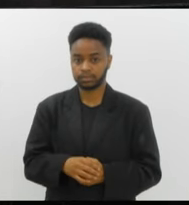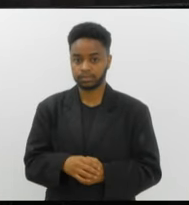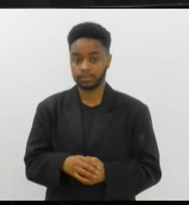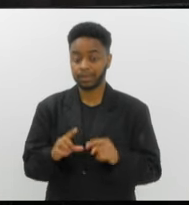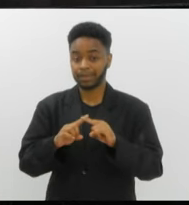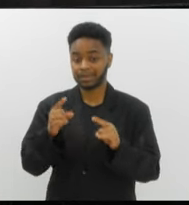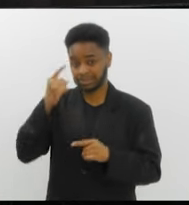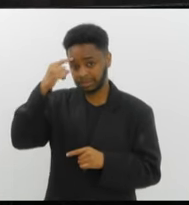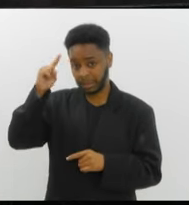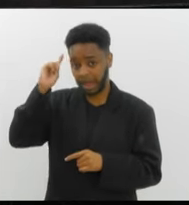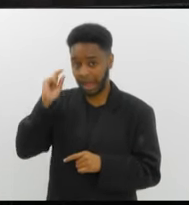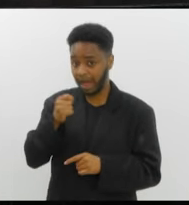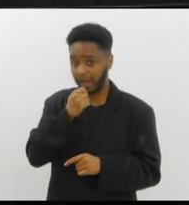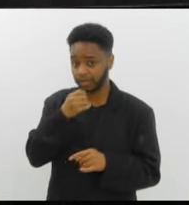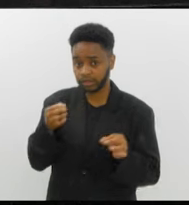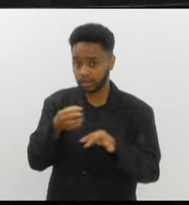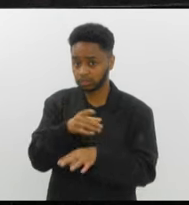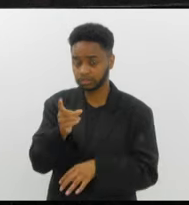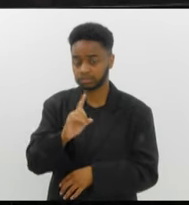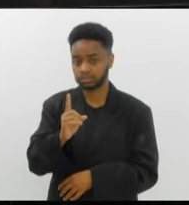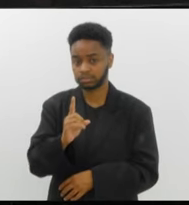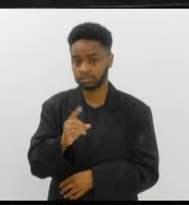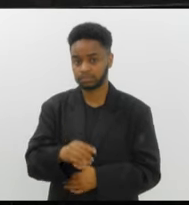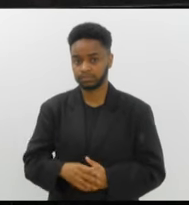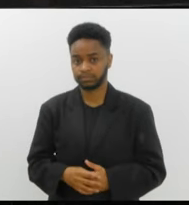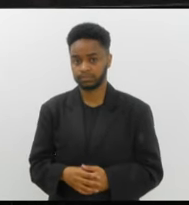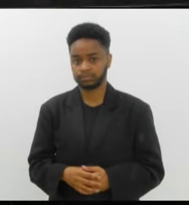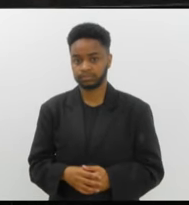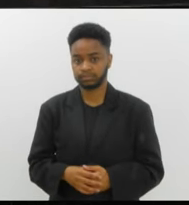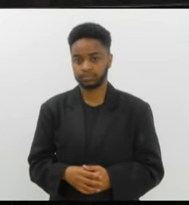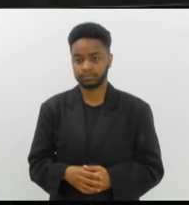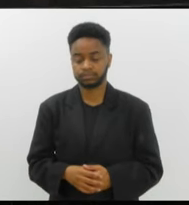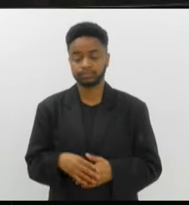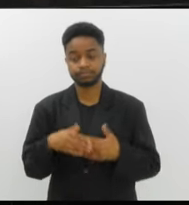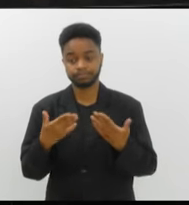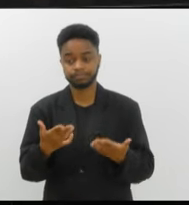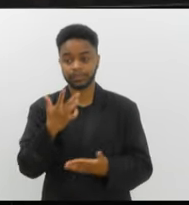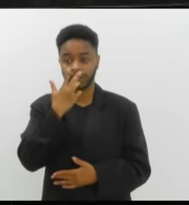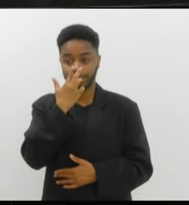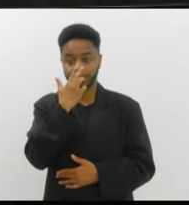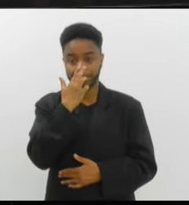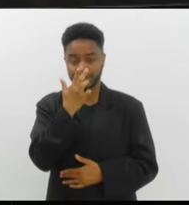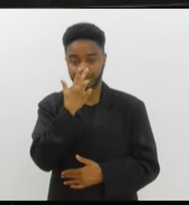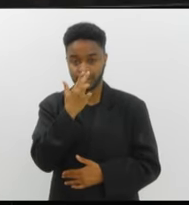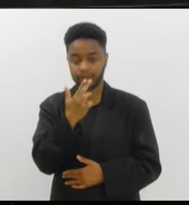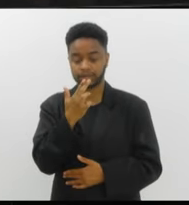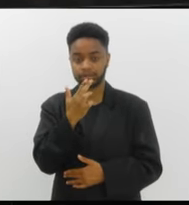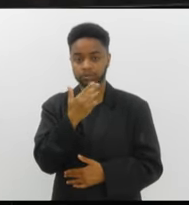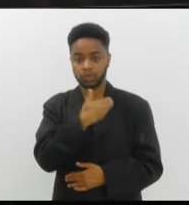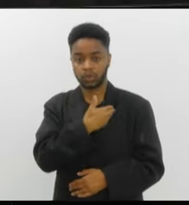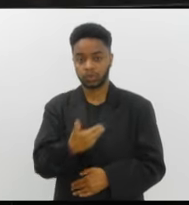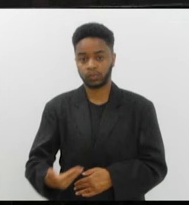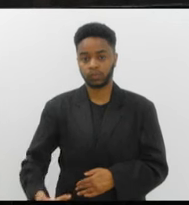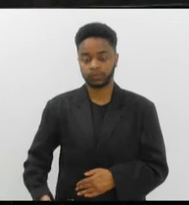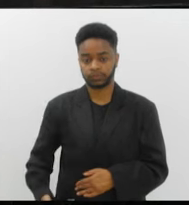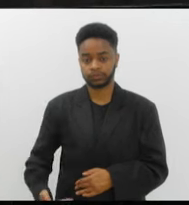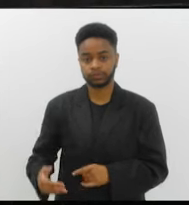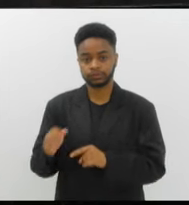ela não foi ainda regulamentada. Parece até que o governo do